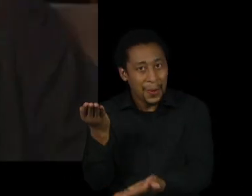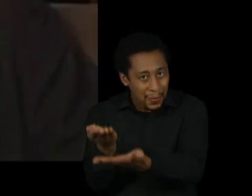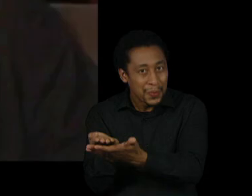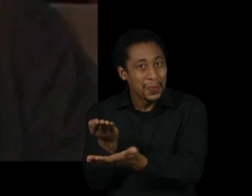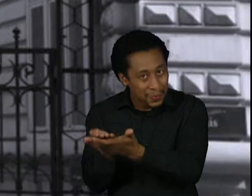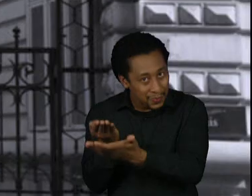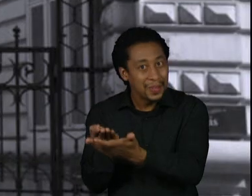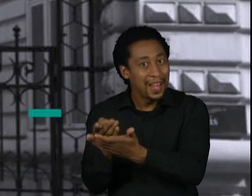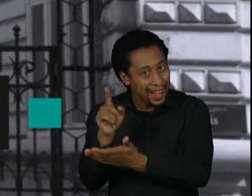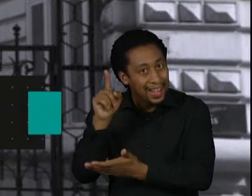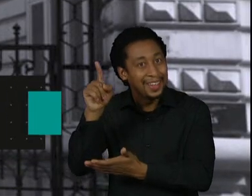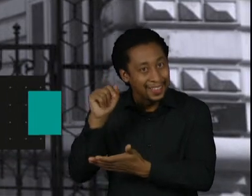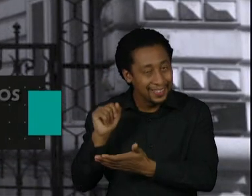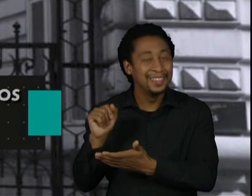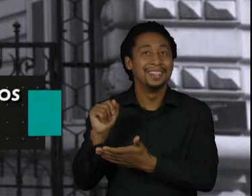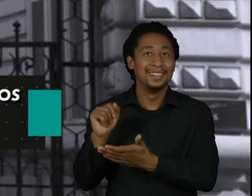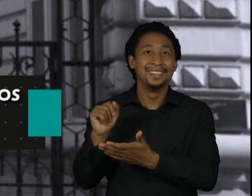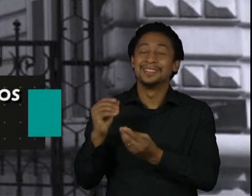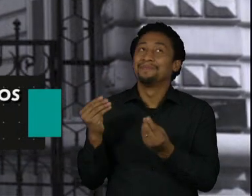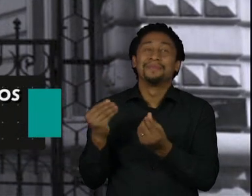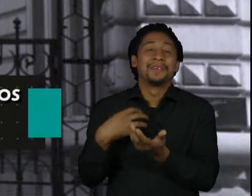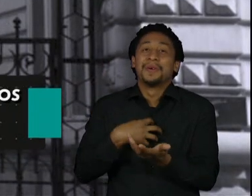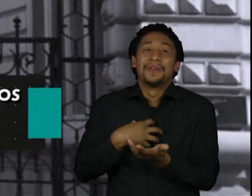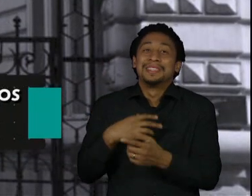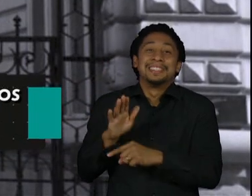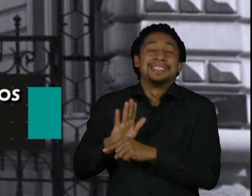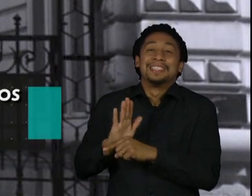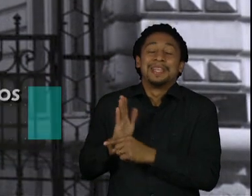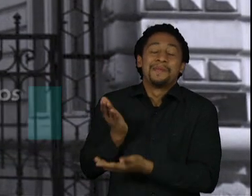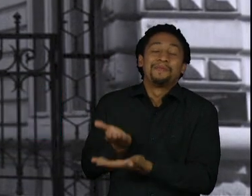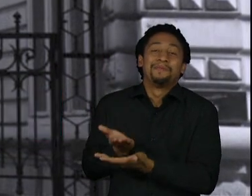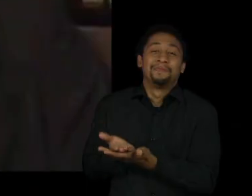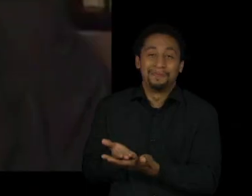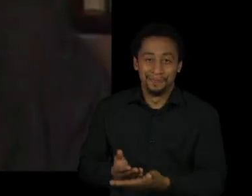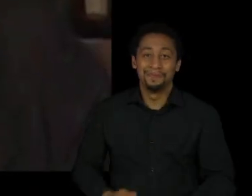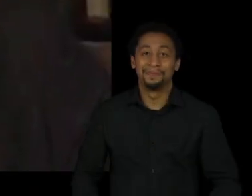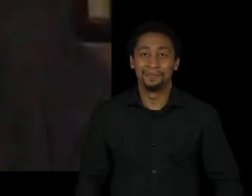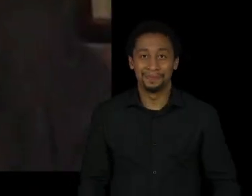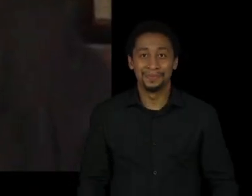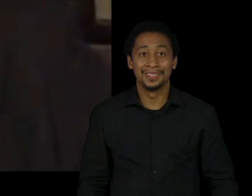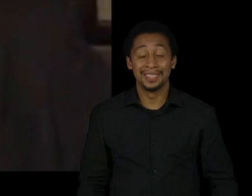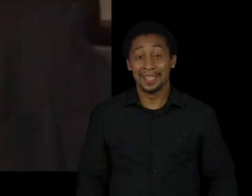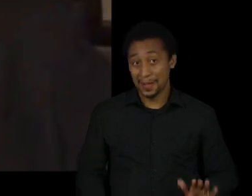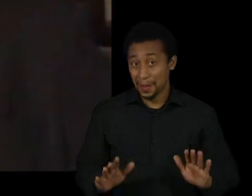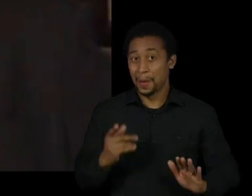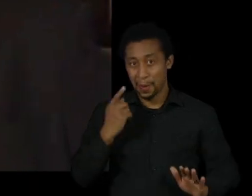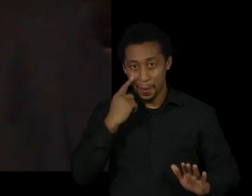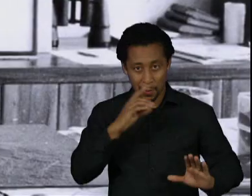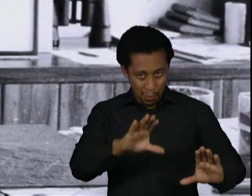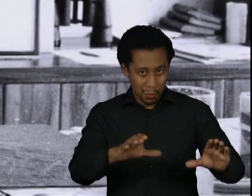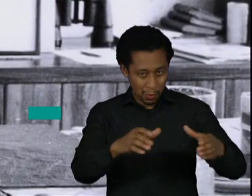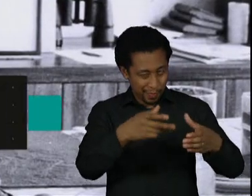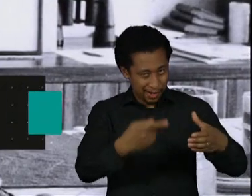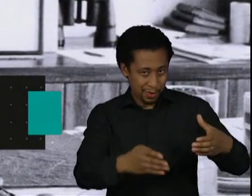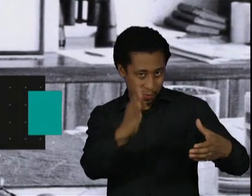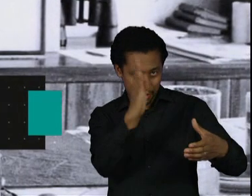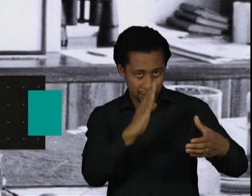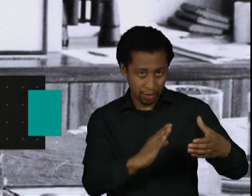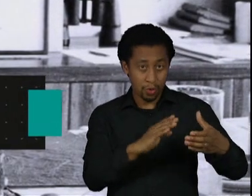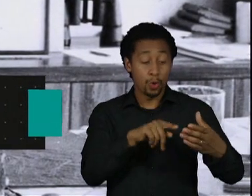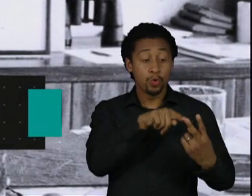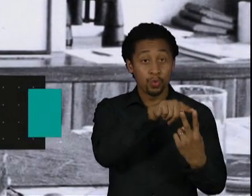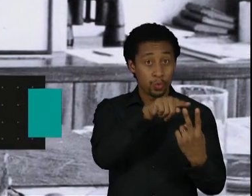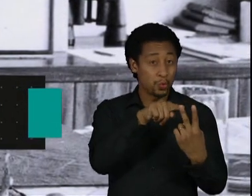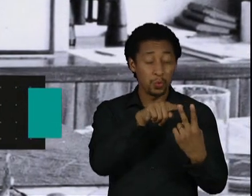fechado. Eu não fiz o IDEC. Un philosophe. Entre os brasileiros, falar de duas figuras